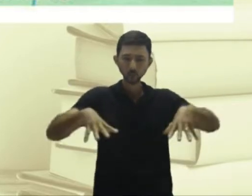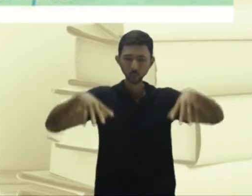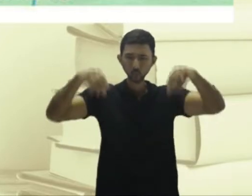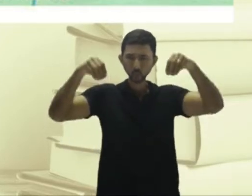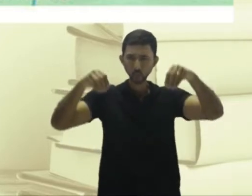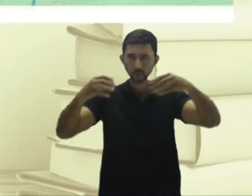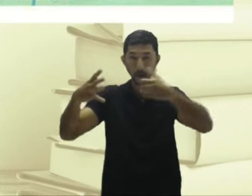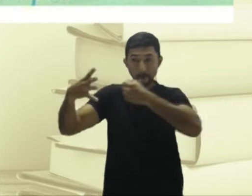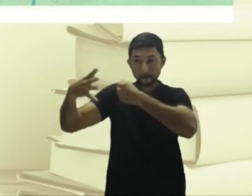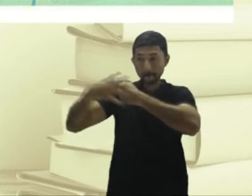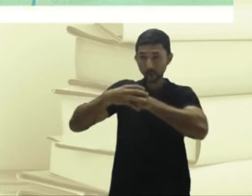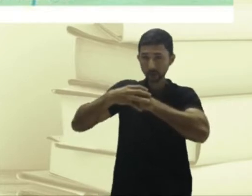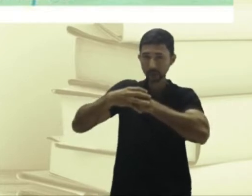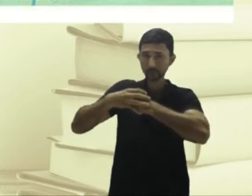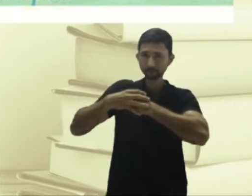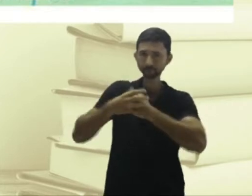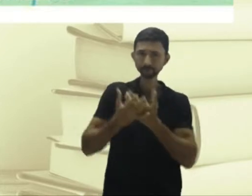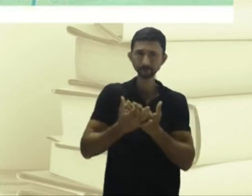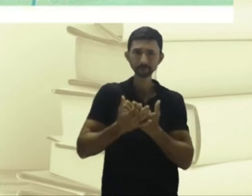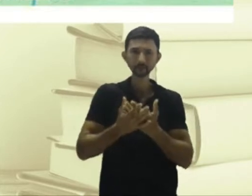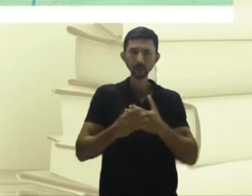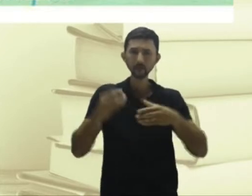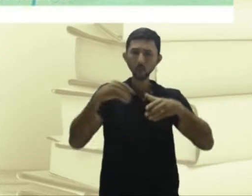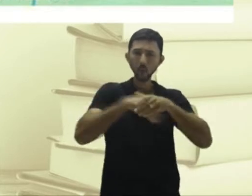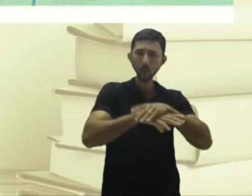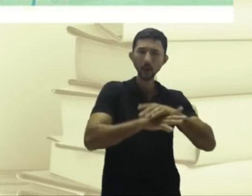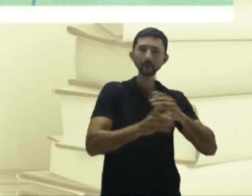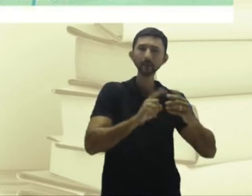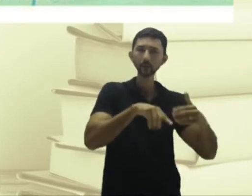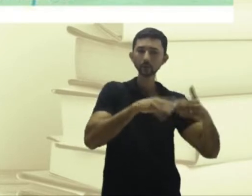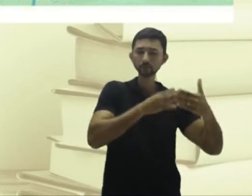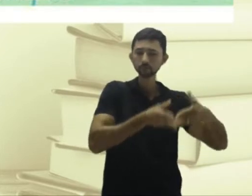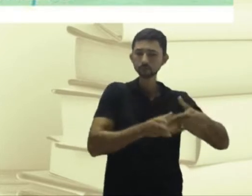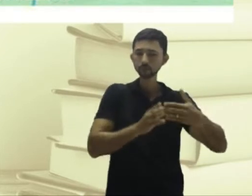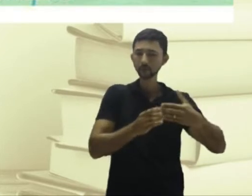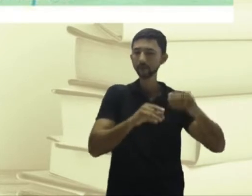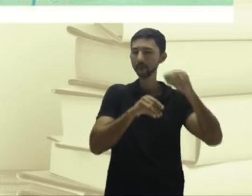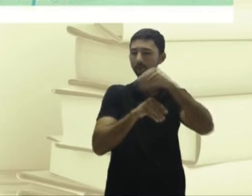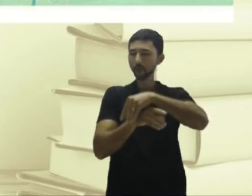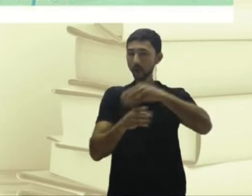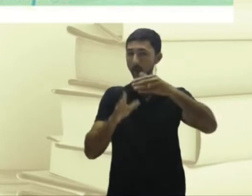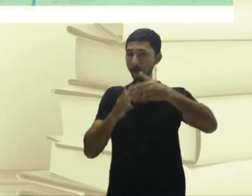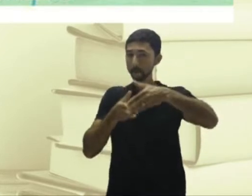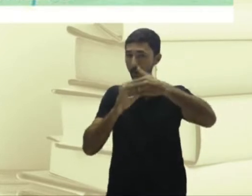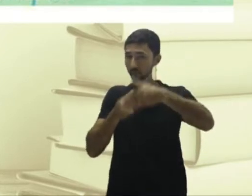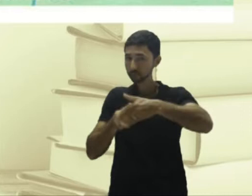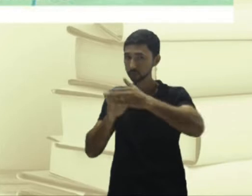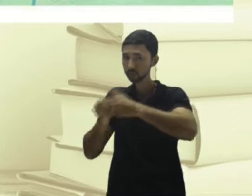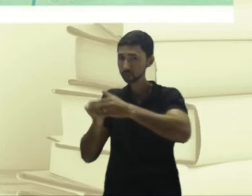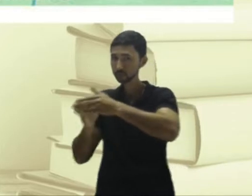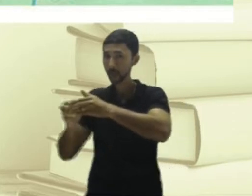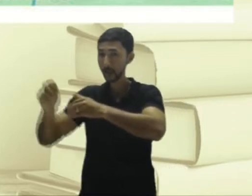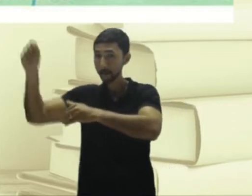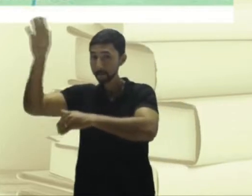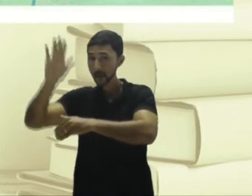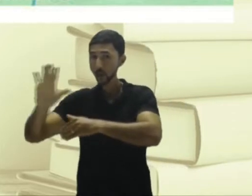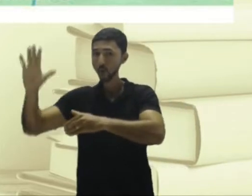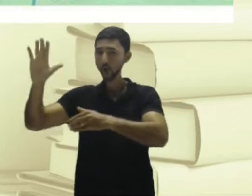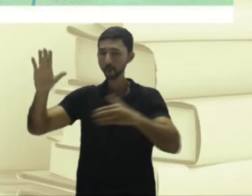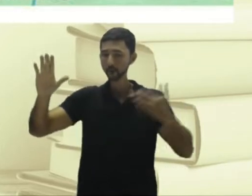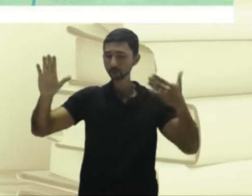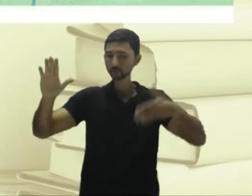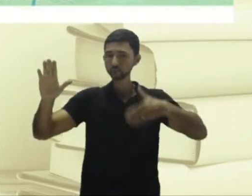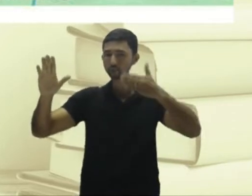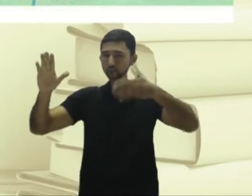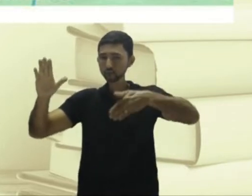fortificações se levava essa madeira para a Europa, para Portugal. Então, quem de fato